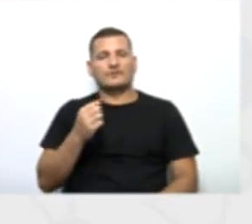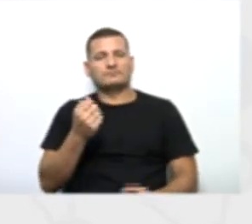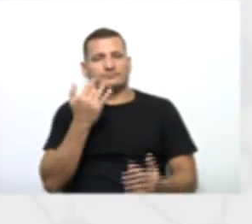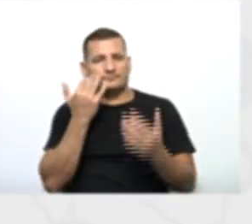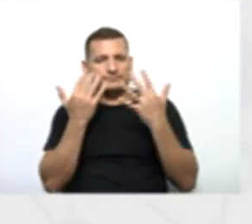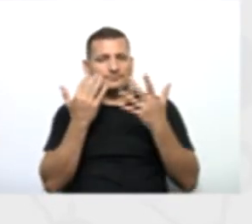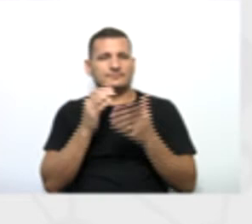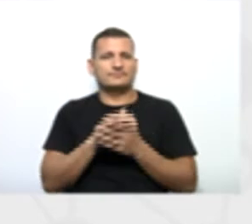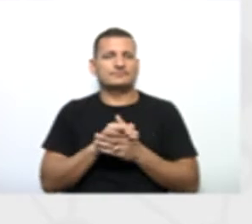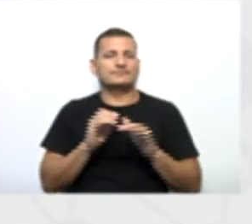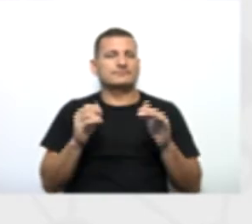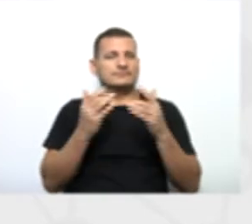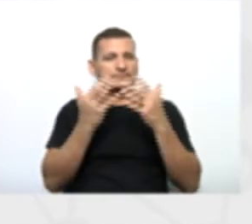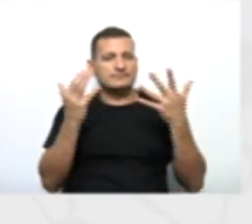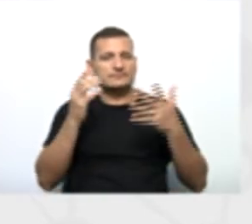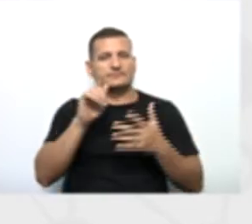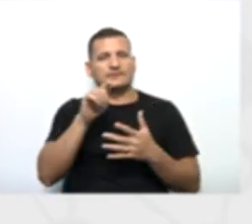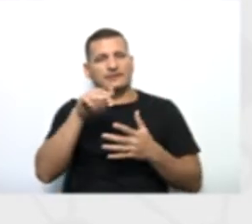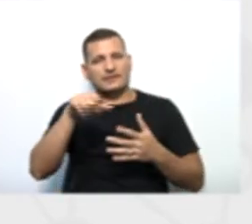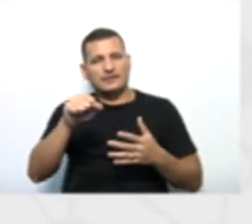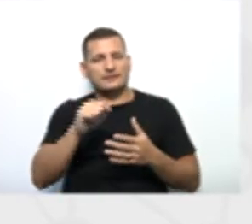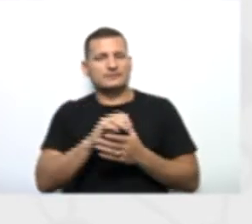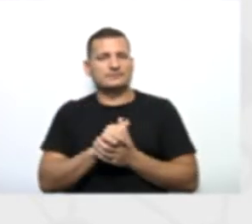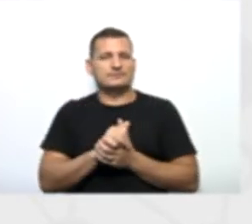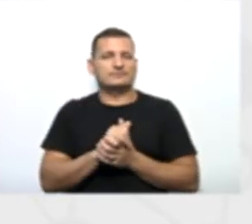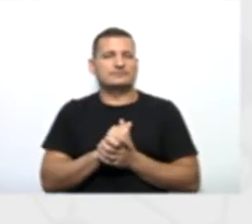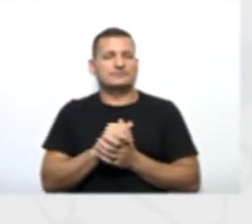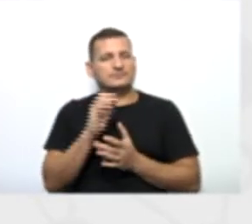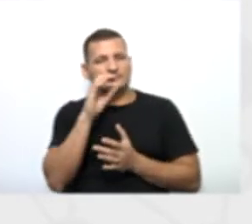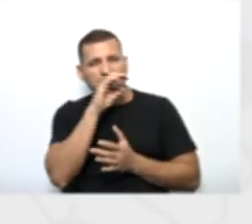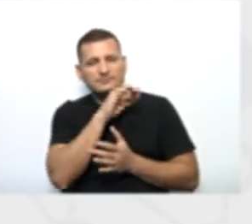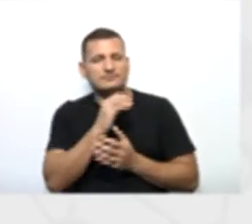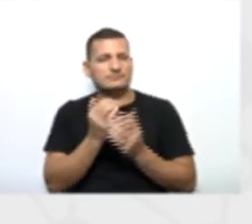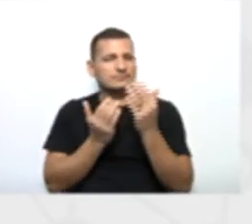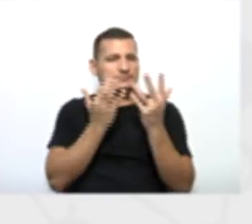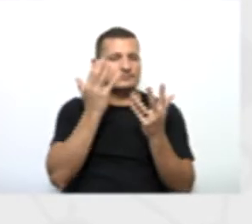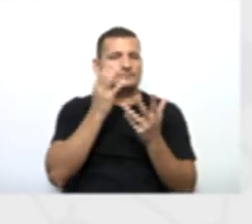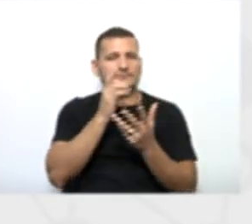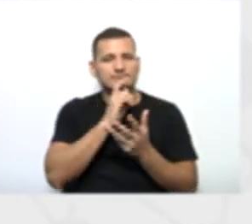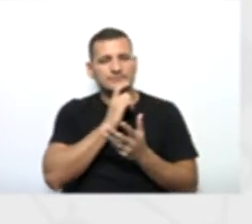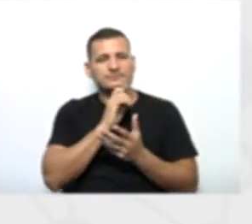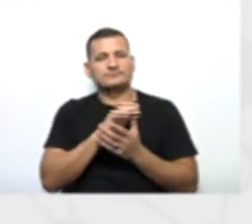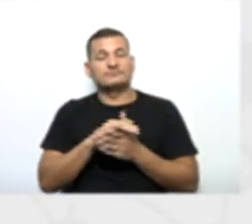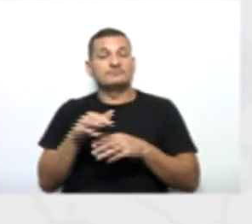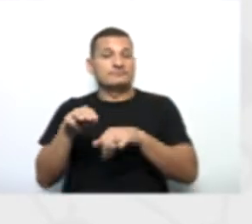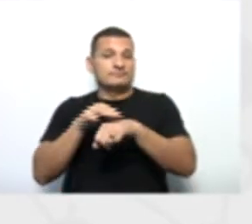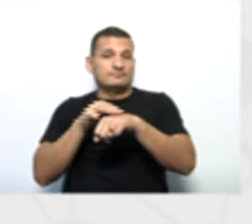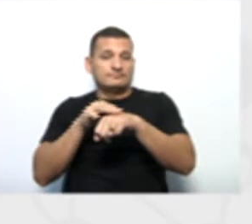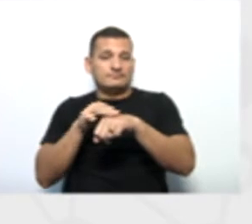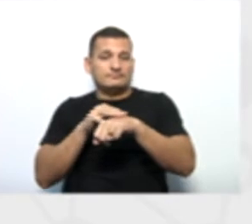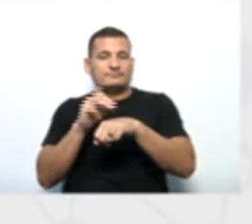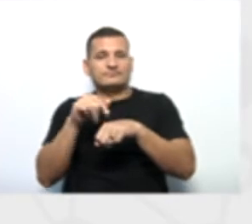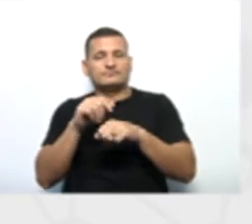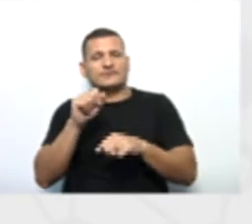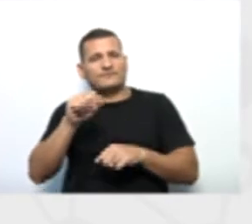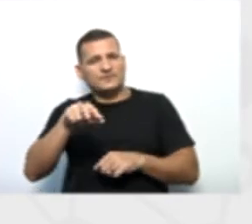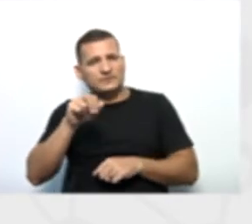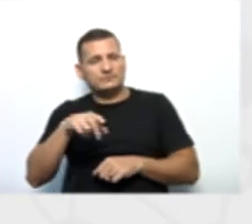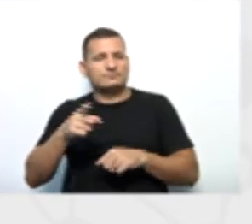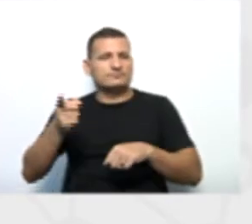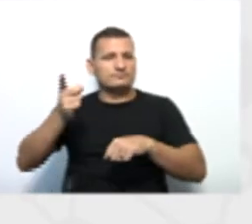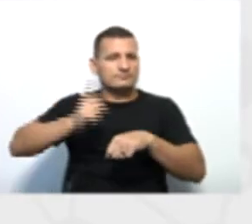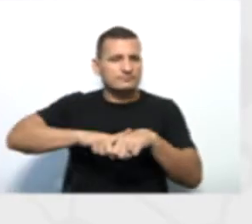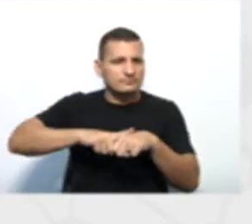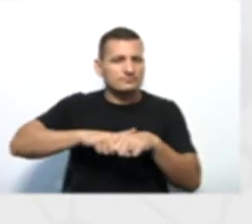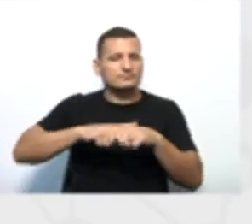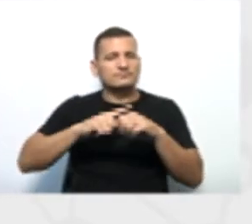fumos, neblina, gases, tá certo? Vapores. E o marrom? O marrom são os biológicos, os vírus, as bactérias, fungos,